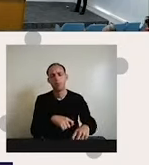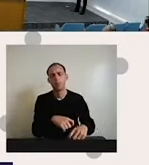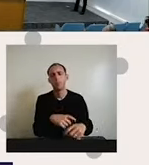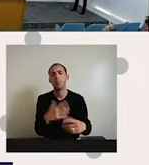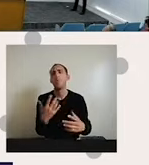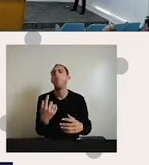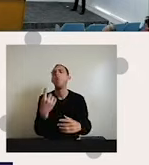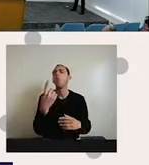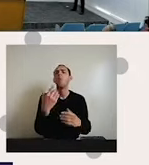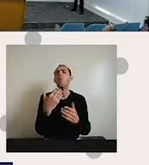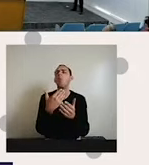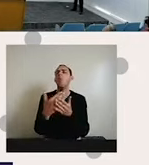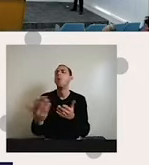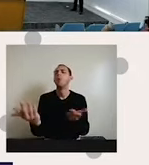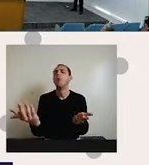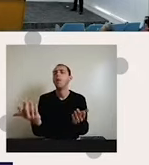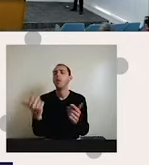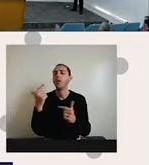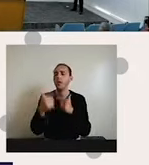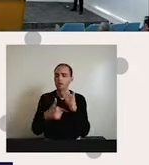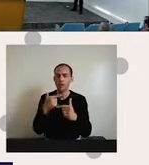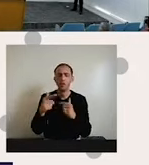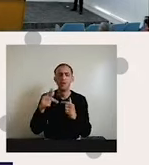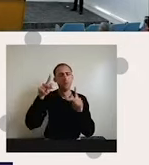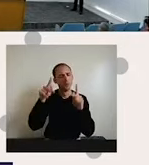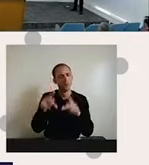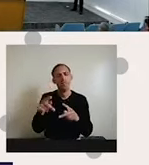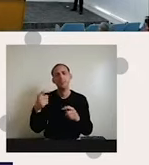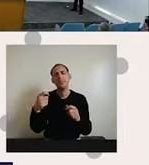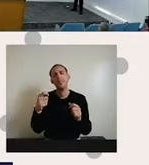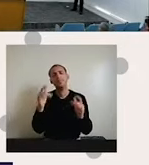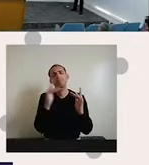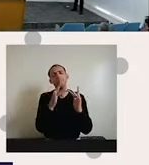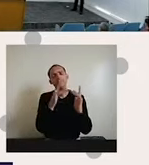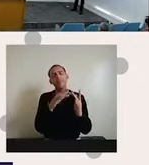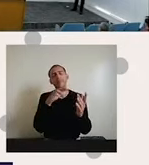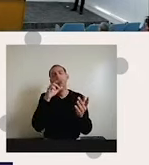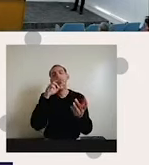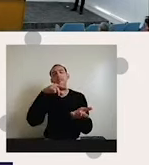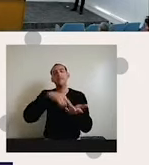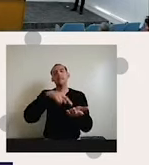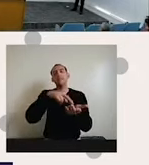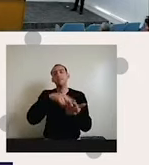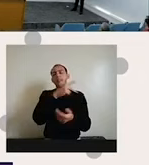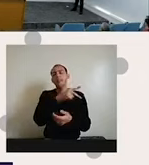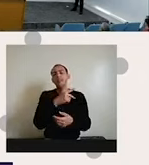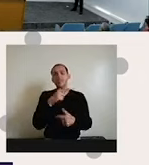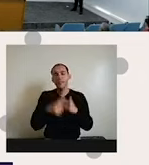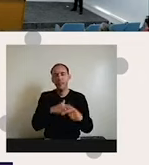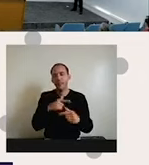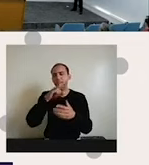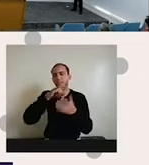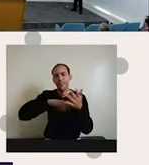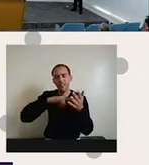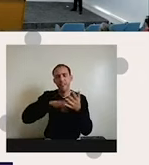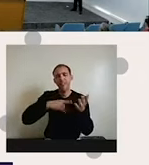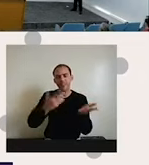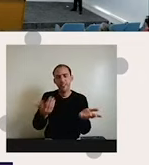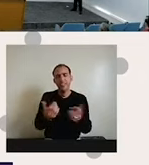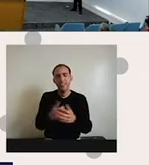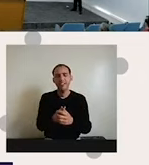uma motivação para realizar o seu trabalho. Então, esse documento, que é a diretriz, não traz elementos objetivos para que a gente possa fazer essa